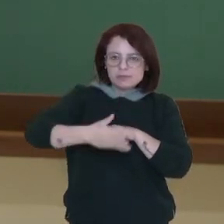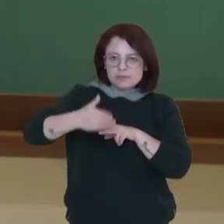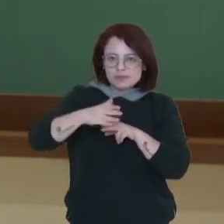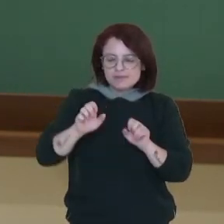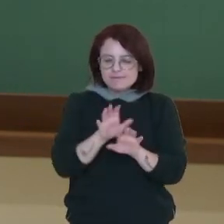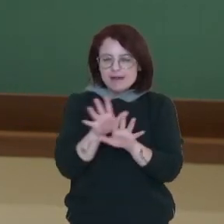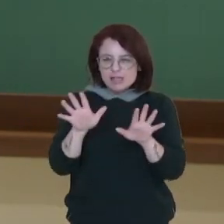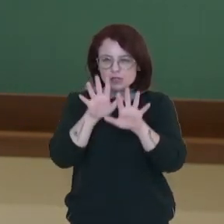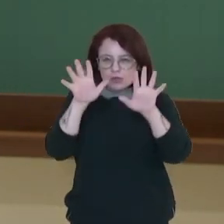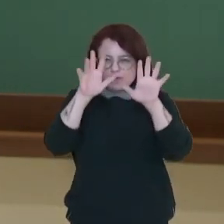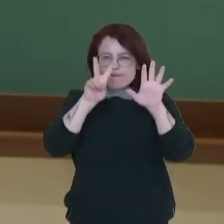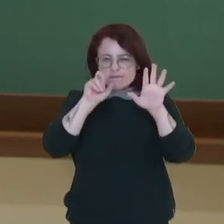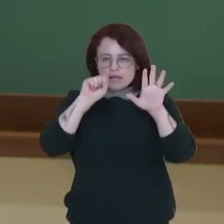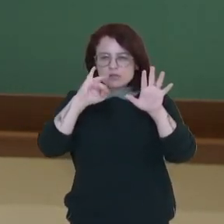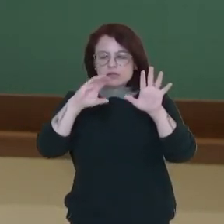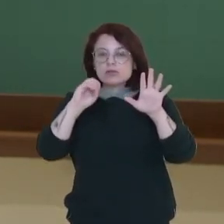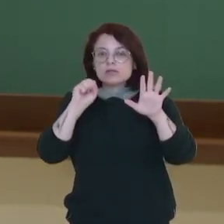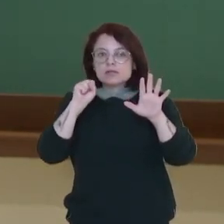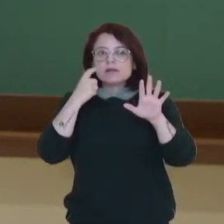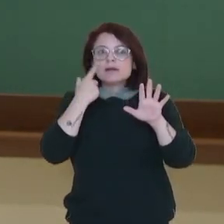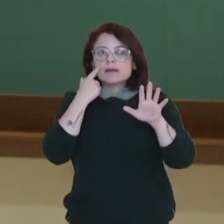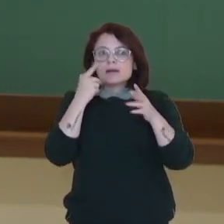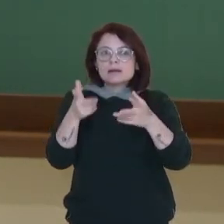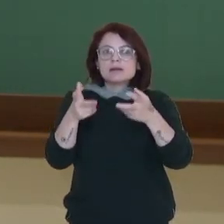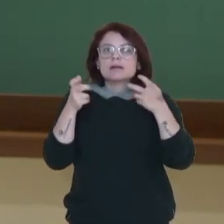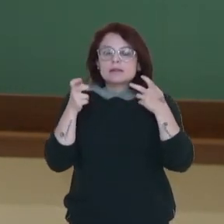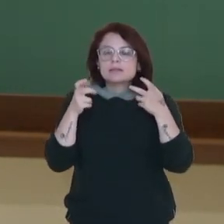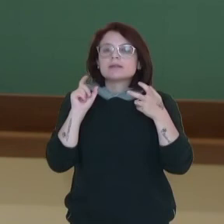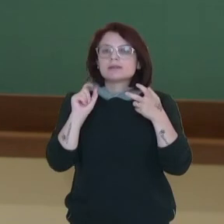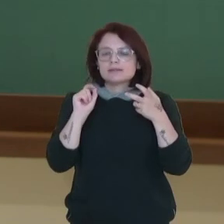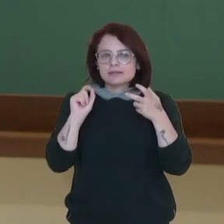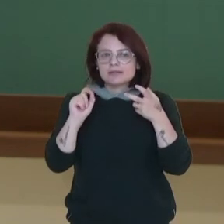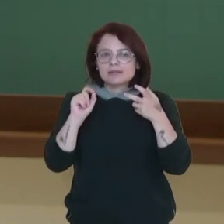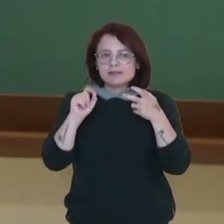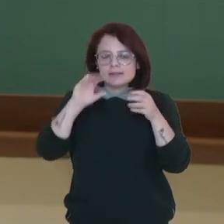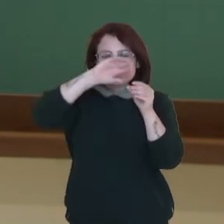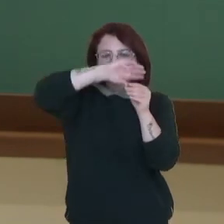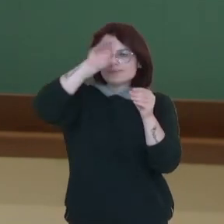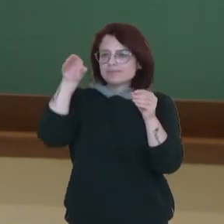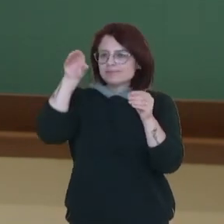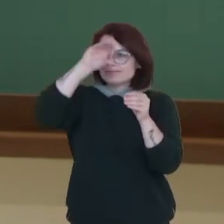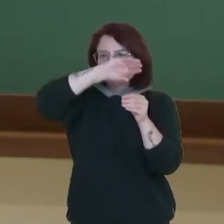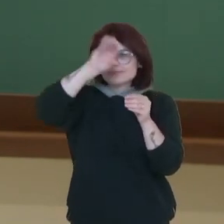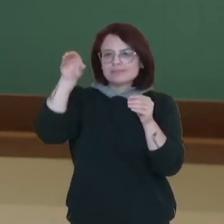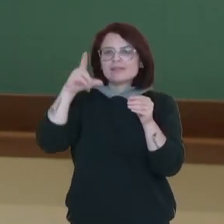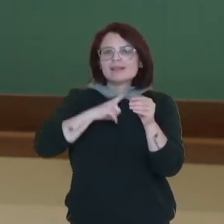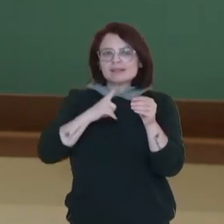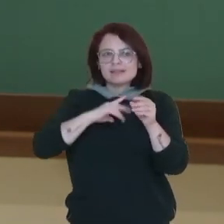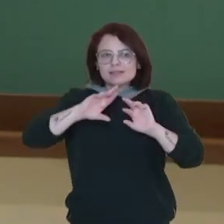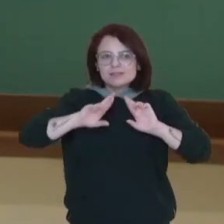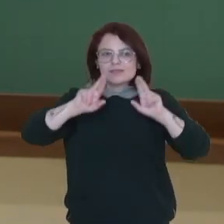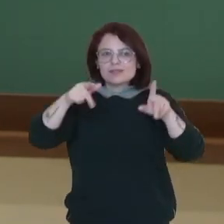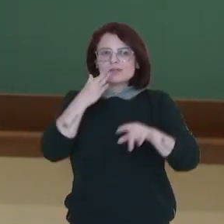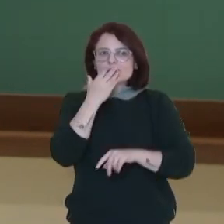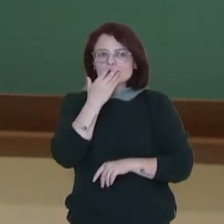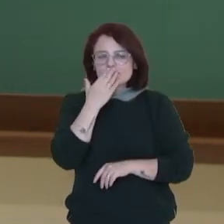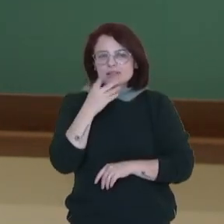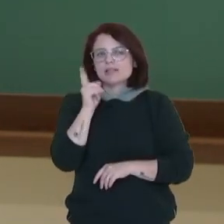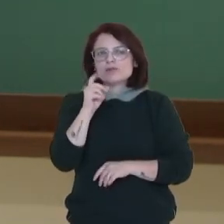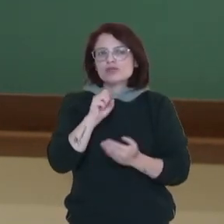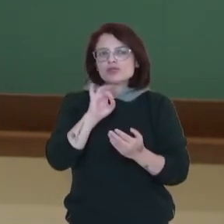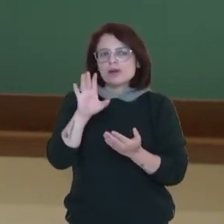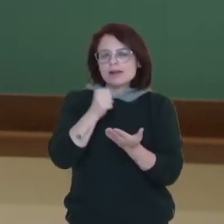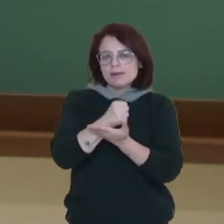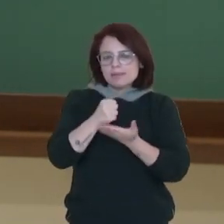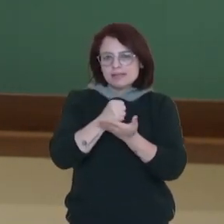vasos condutores, né? Você vai conseguir observar que as pontas da folha também vão mudar de cor. E não só a base que está